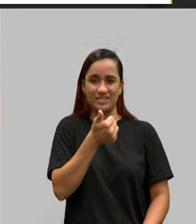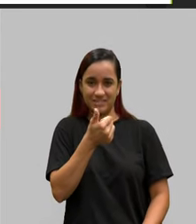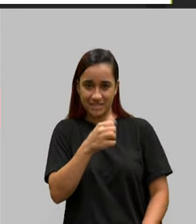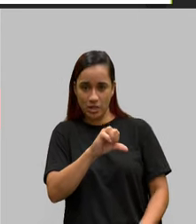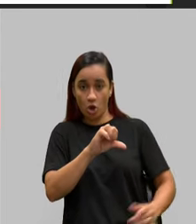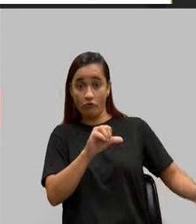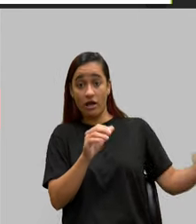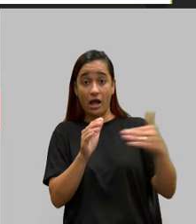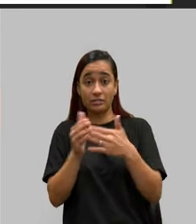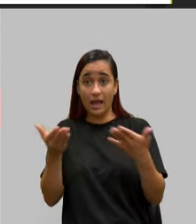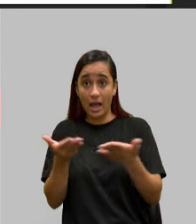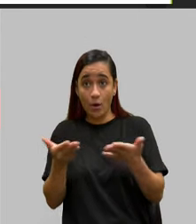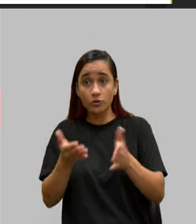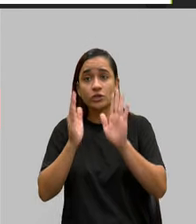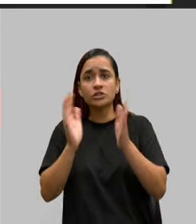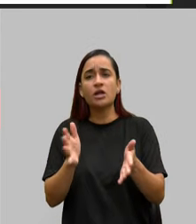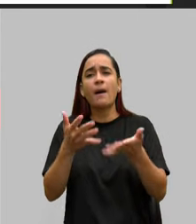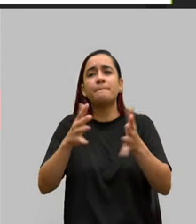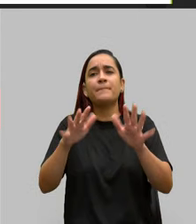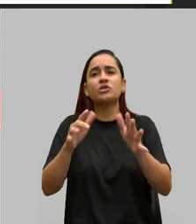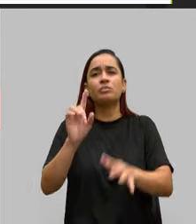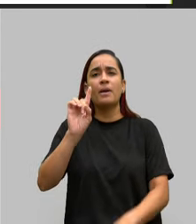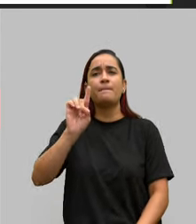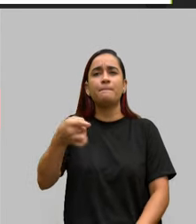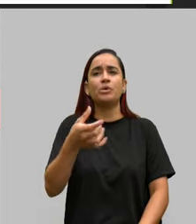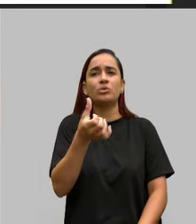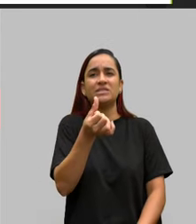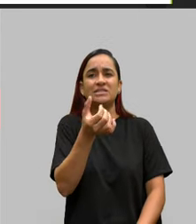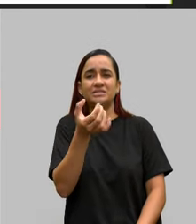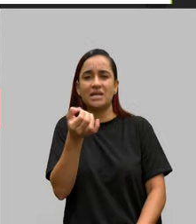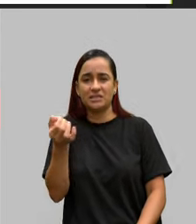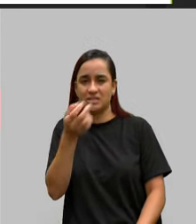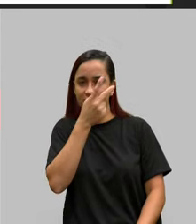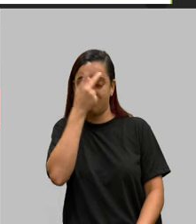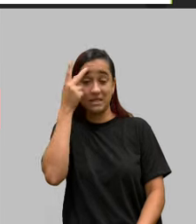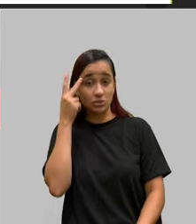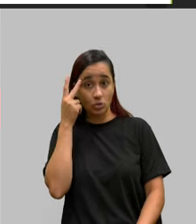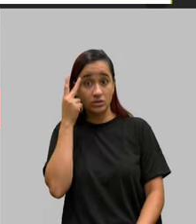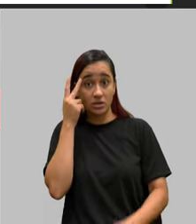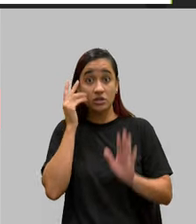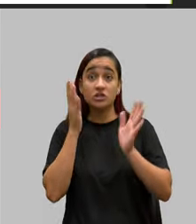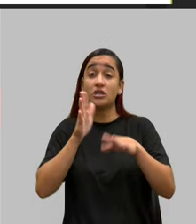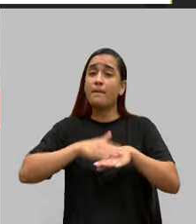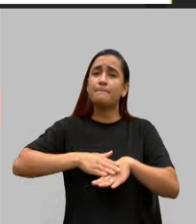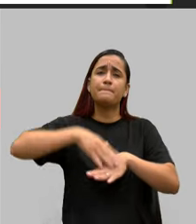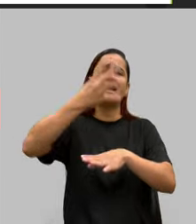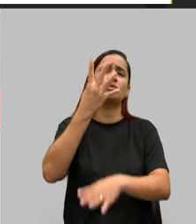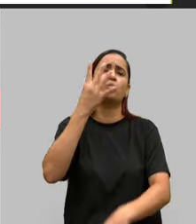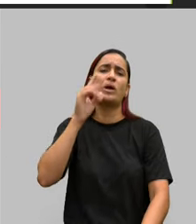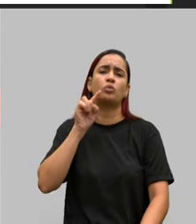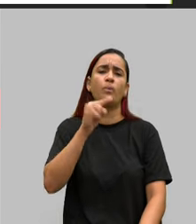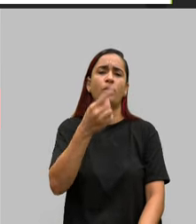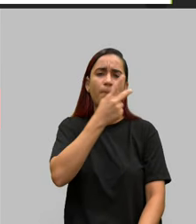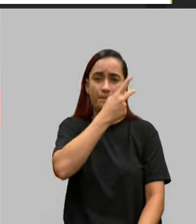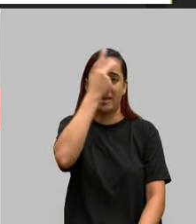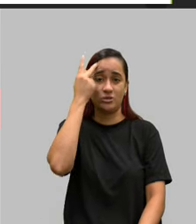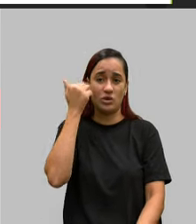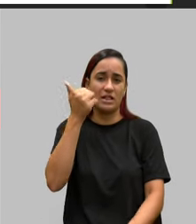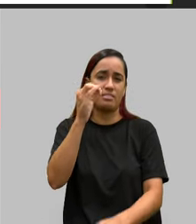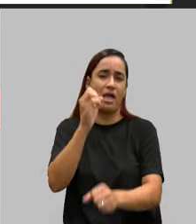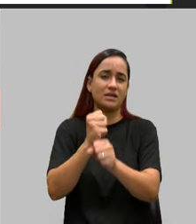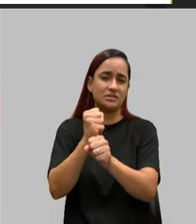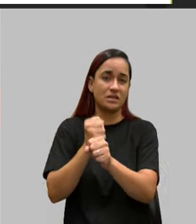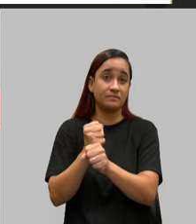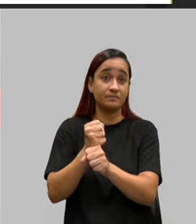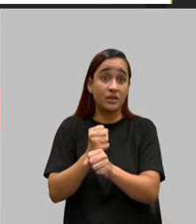1600 pessoas eu tenho mais de 4000 pessoas nesses 10 anos e e a predominância das pessoas que me procuram é